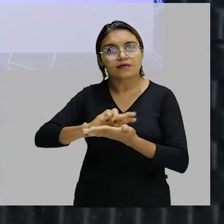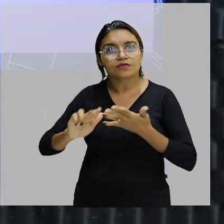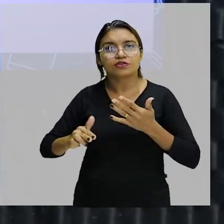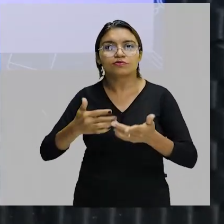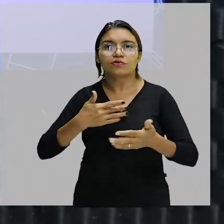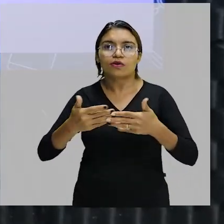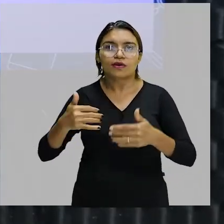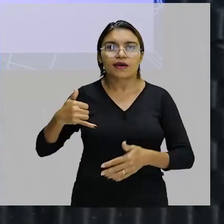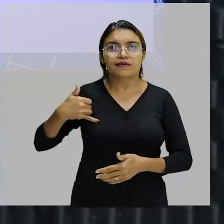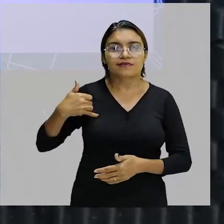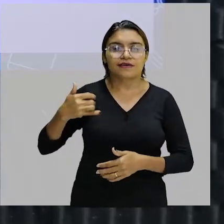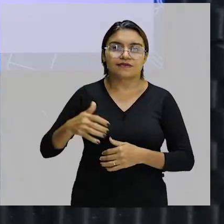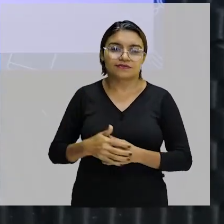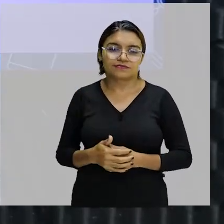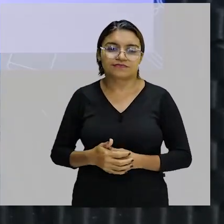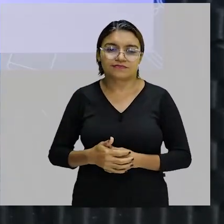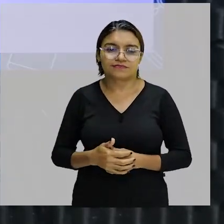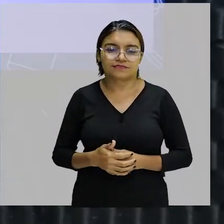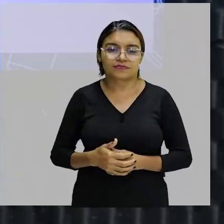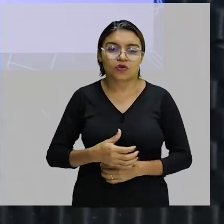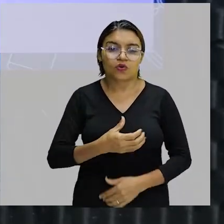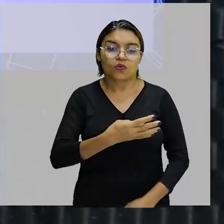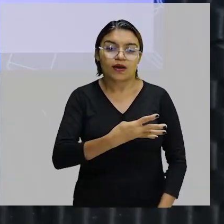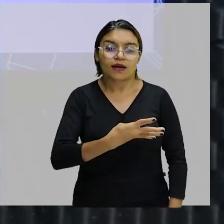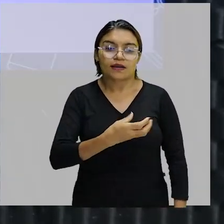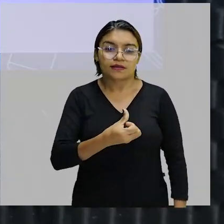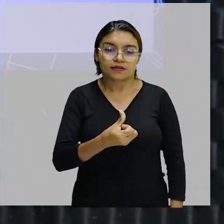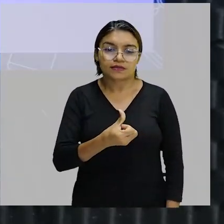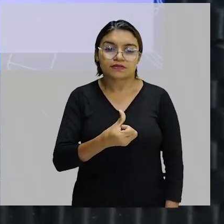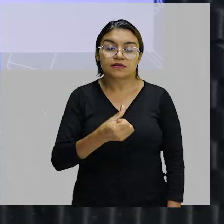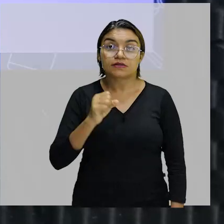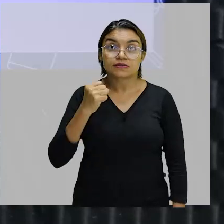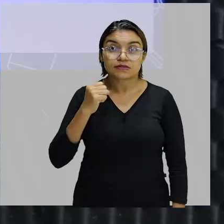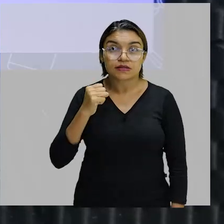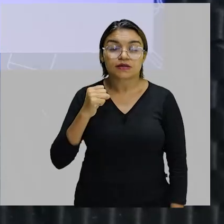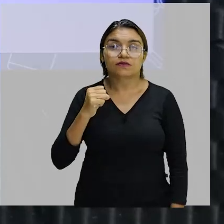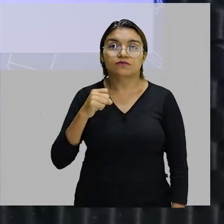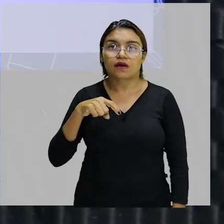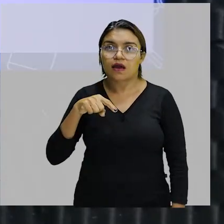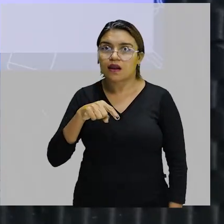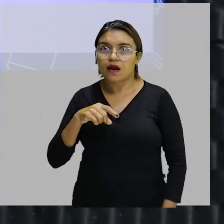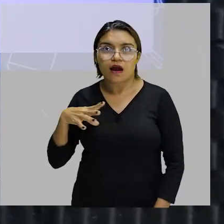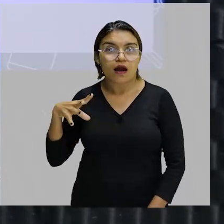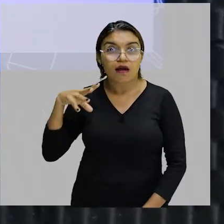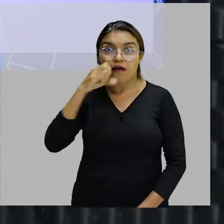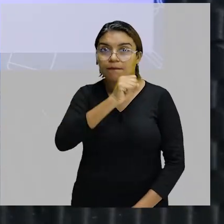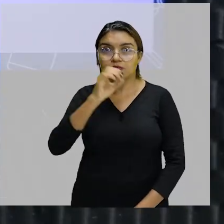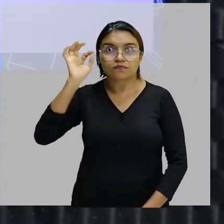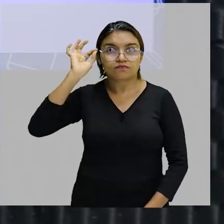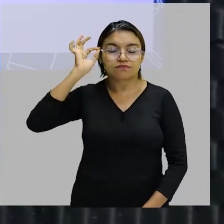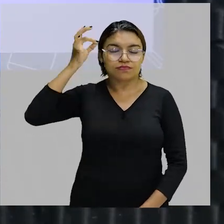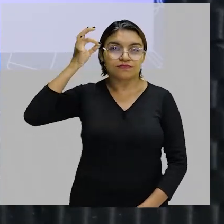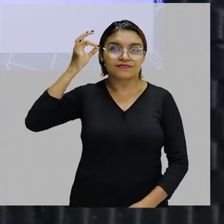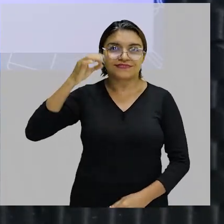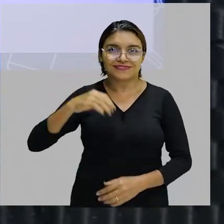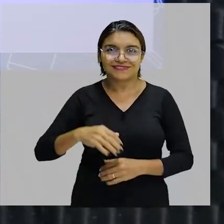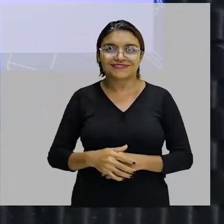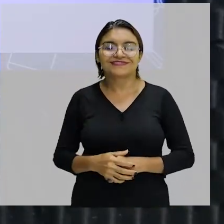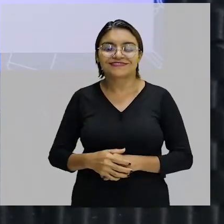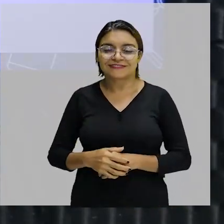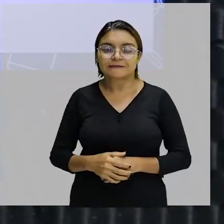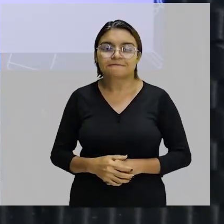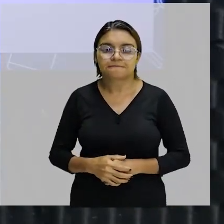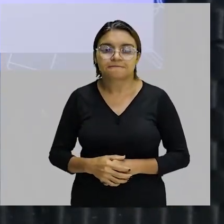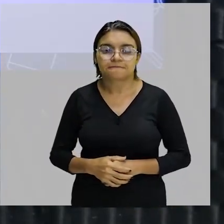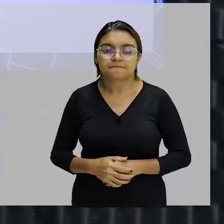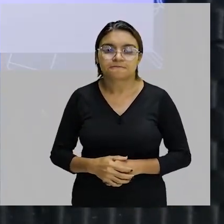aqui é um tempasso, 46 segundos. Ela praticamente voou na pista de atletismo.